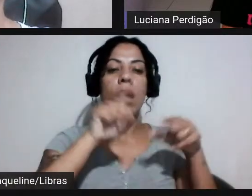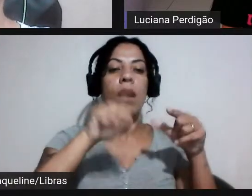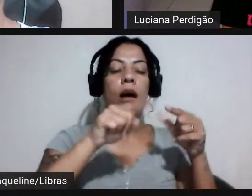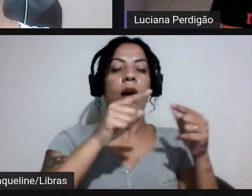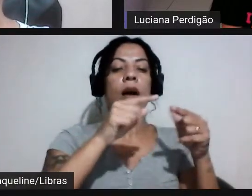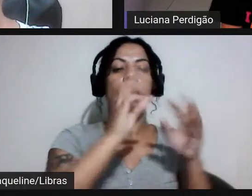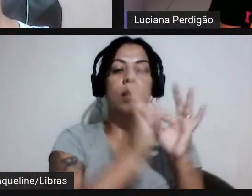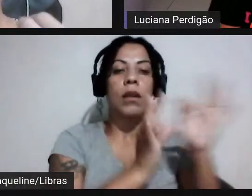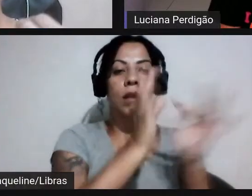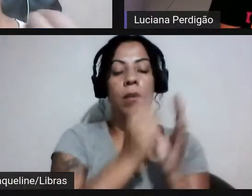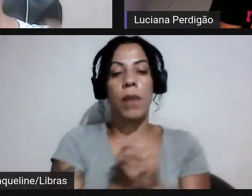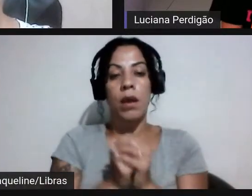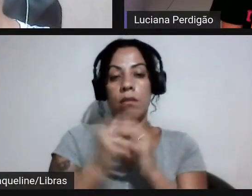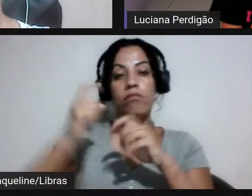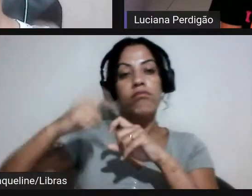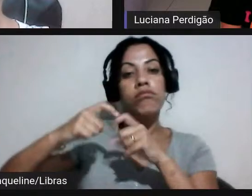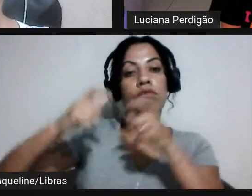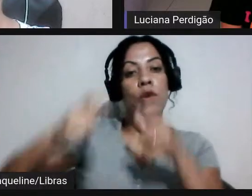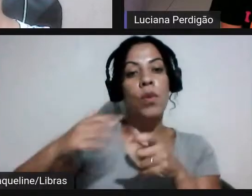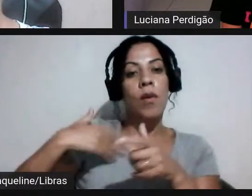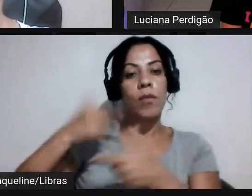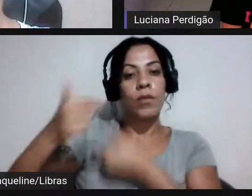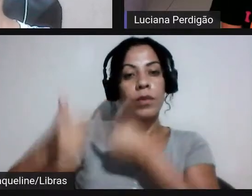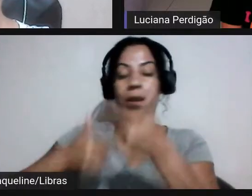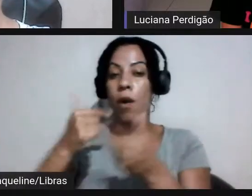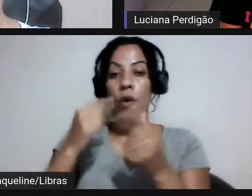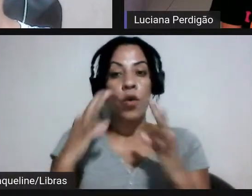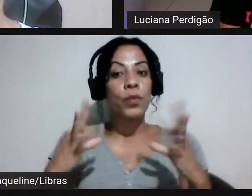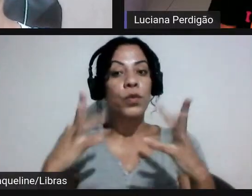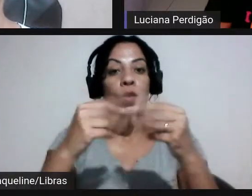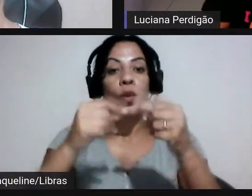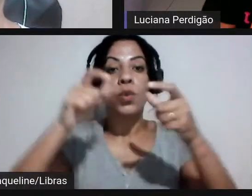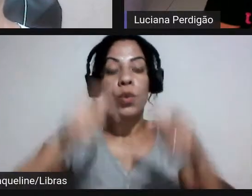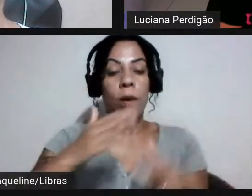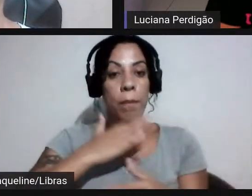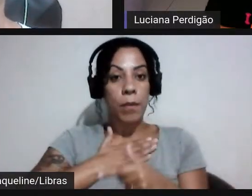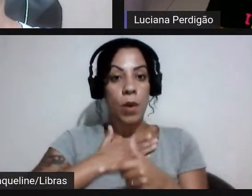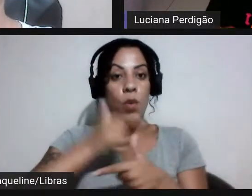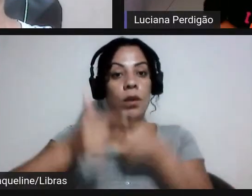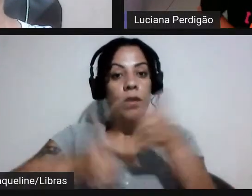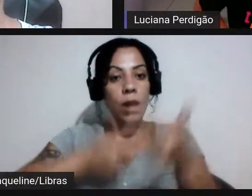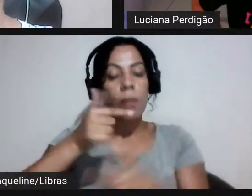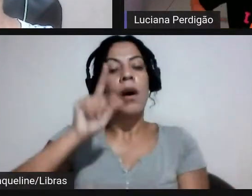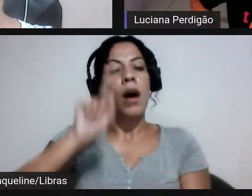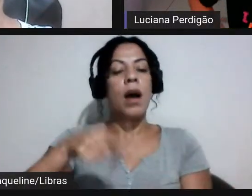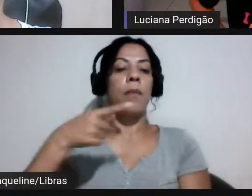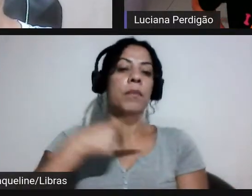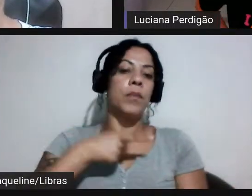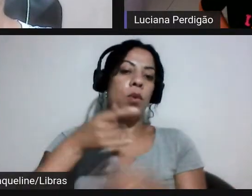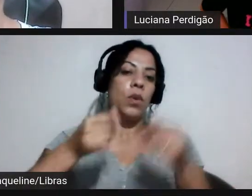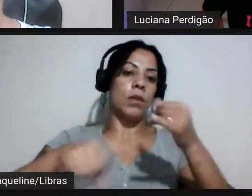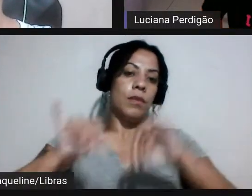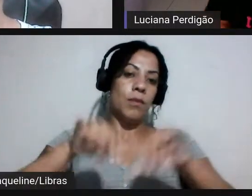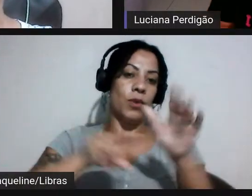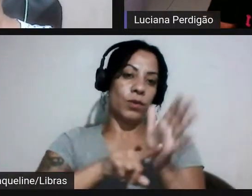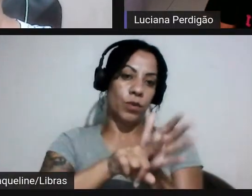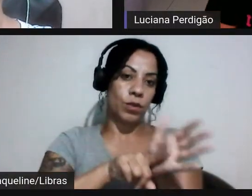trabalho, né, todos esses locais, o meu campo de trabalho é o meu laboratório de pesquisa. E eu preciso saber,